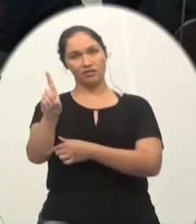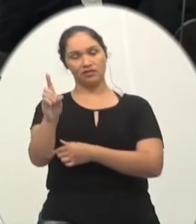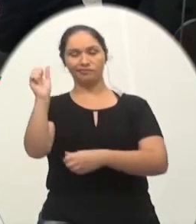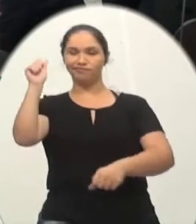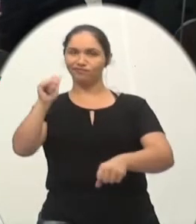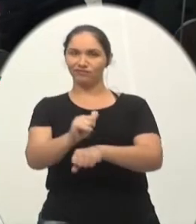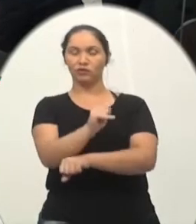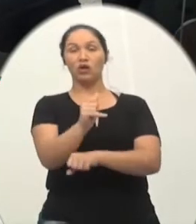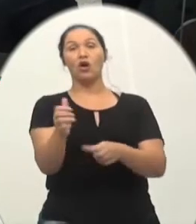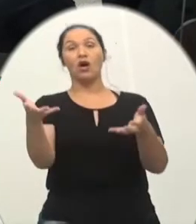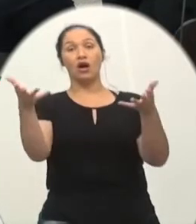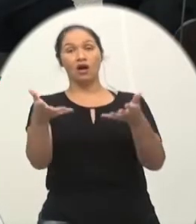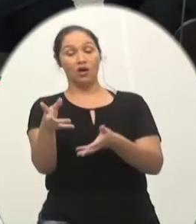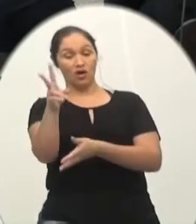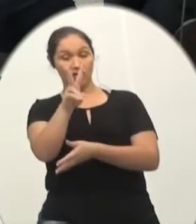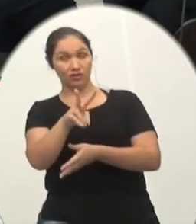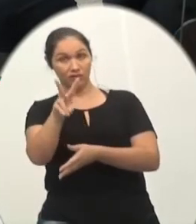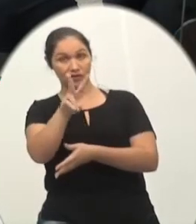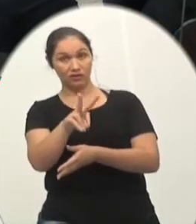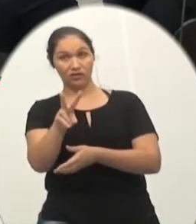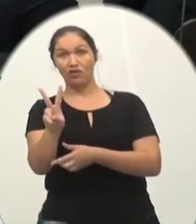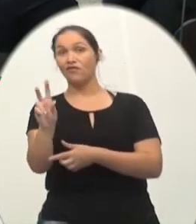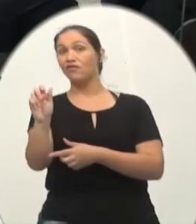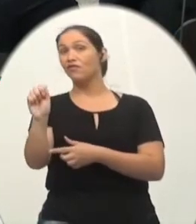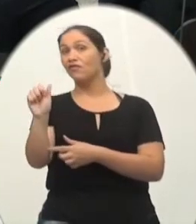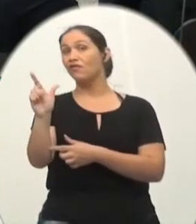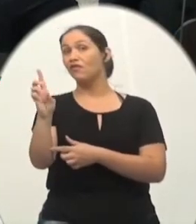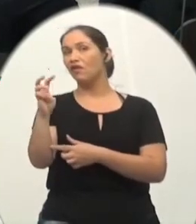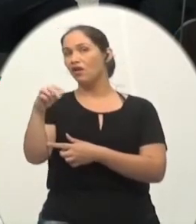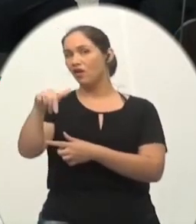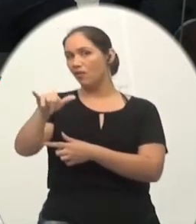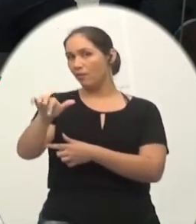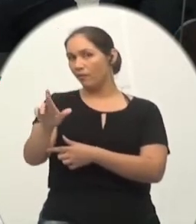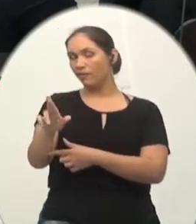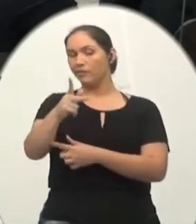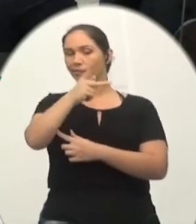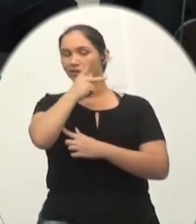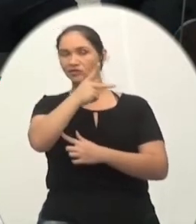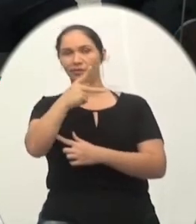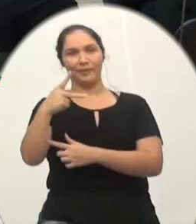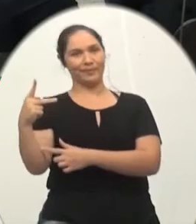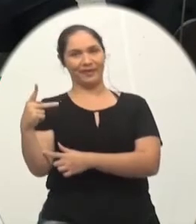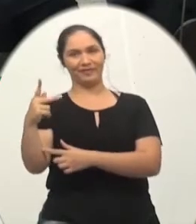Ausente. Como vota o vereador Valmir D'Agostinho, do PP?